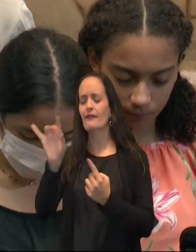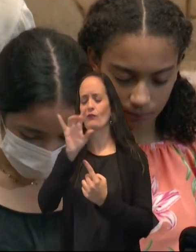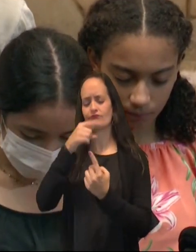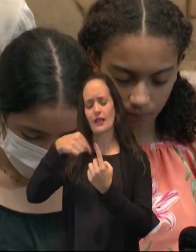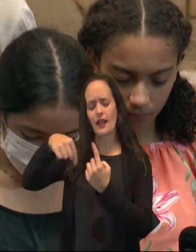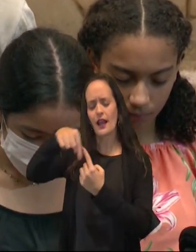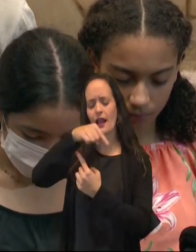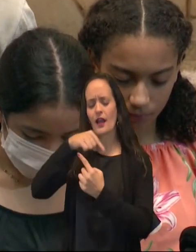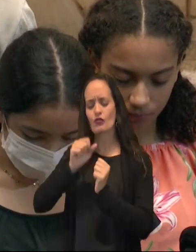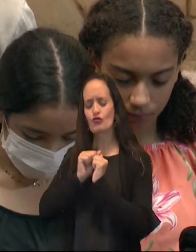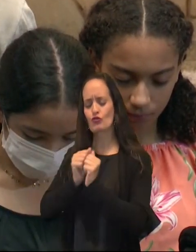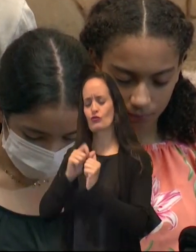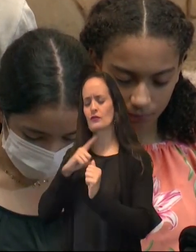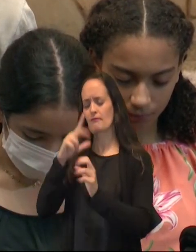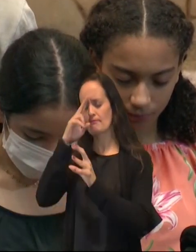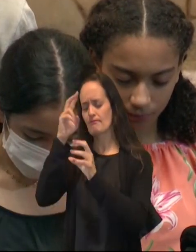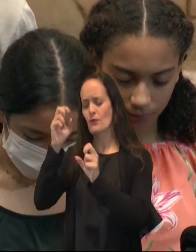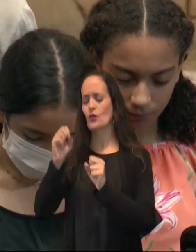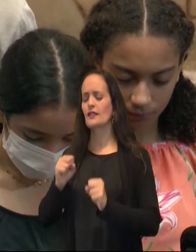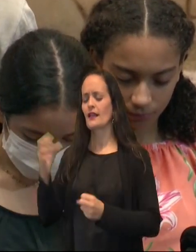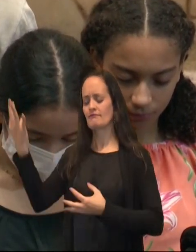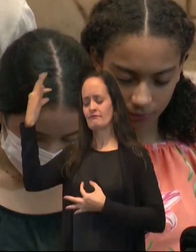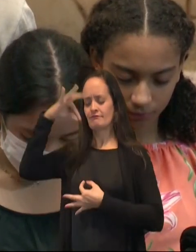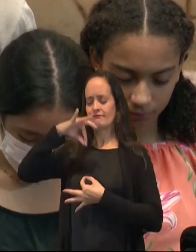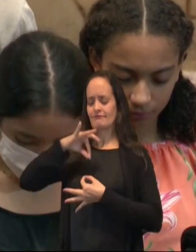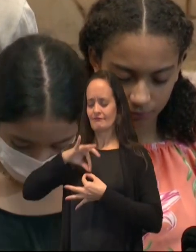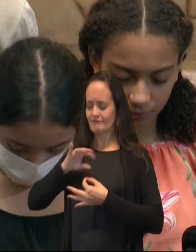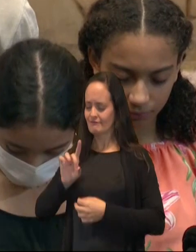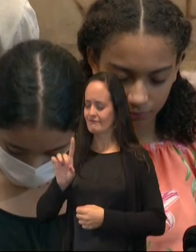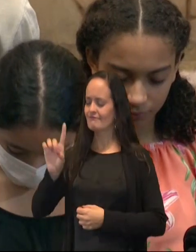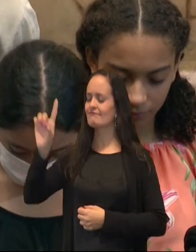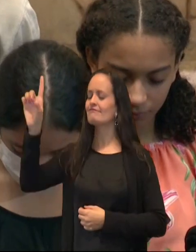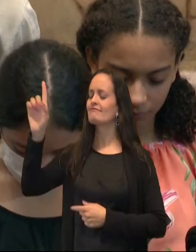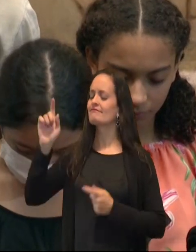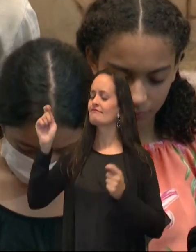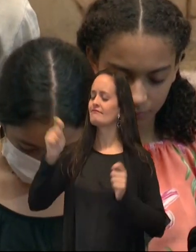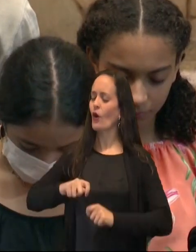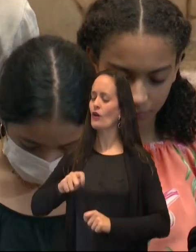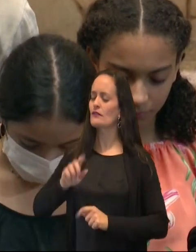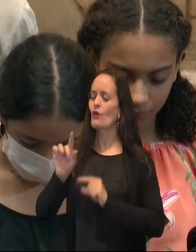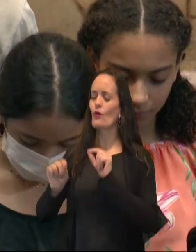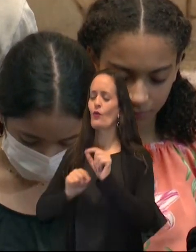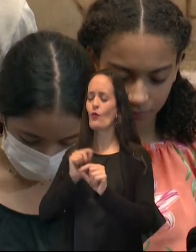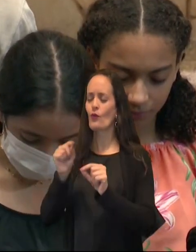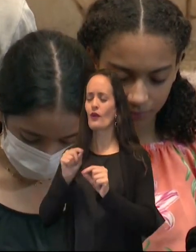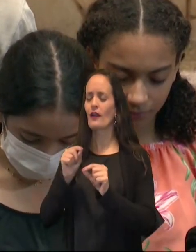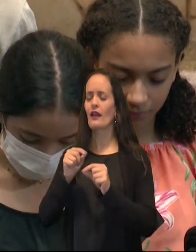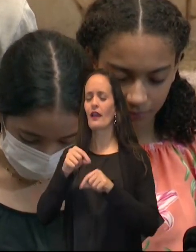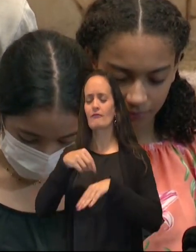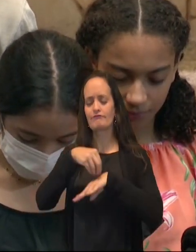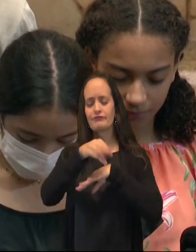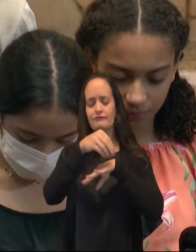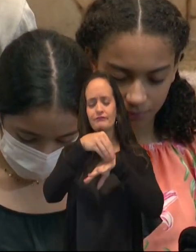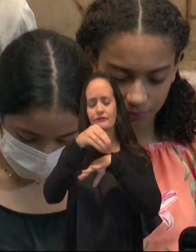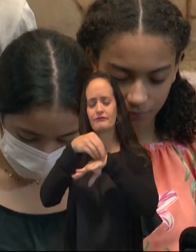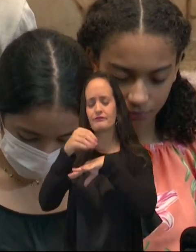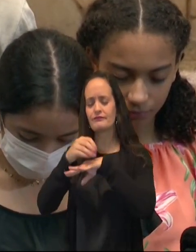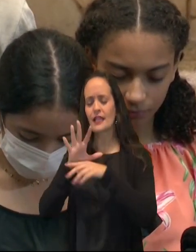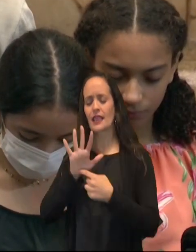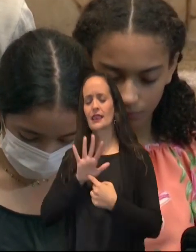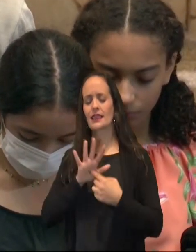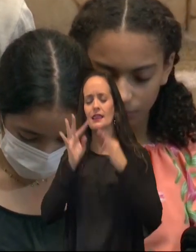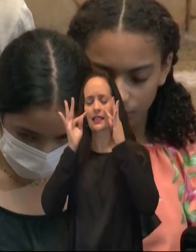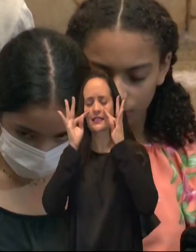carregar o Teu poder, a Tua presença, que eles levem a Cristo, ó Deus, às escolas, que eles levem a Cristo aos seus